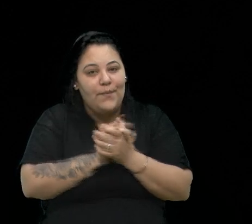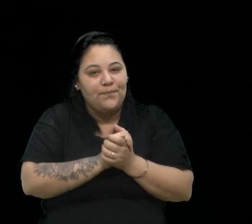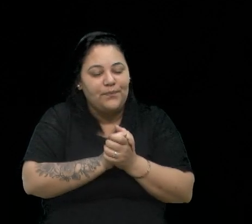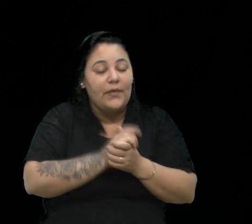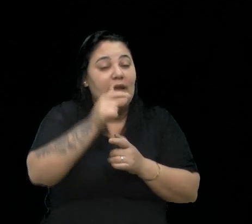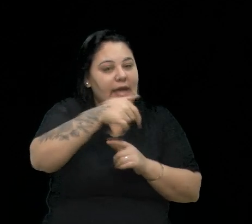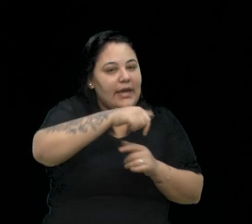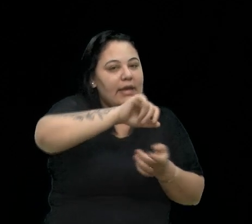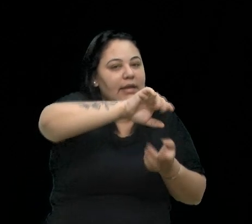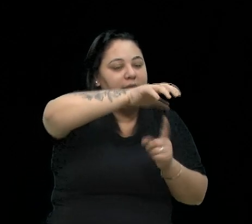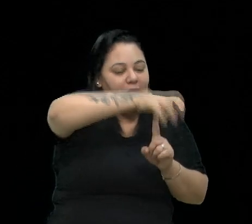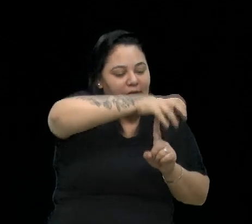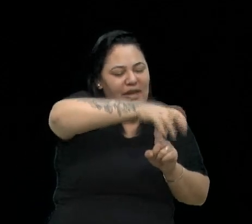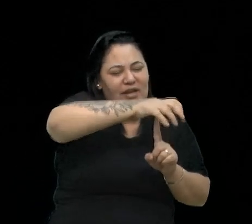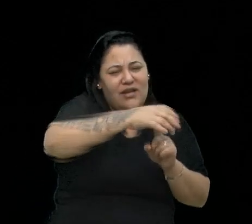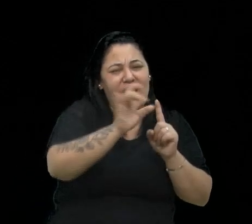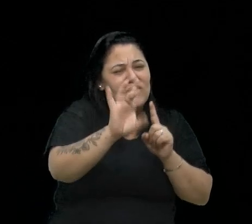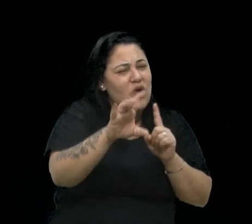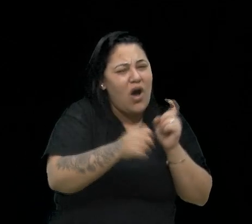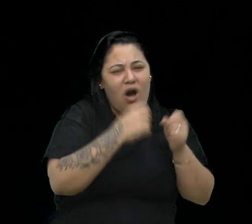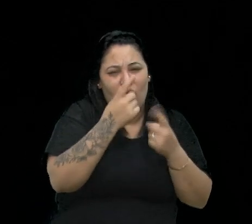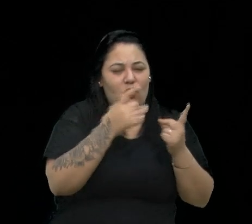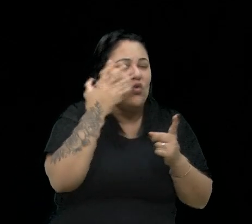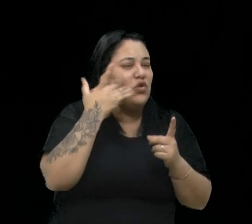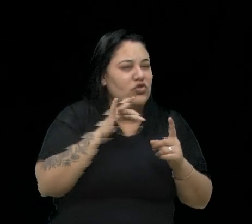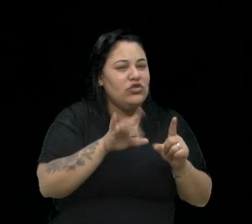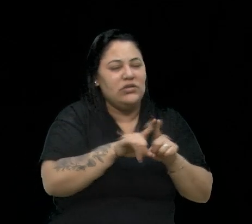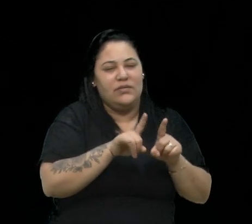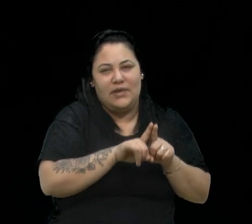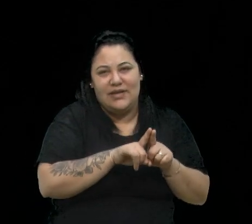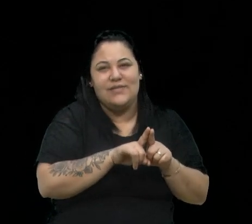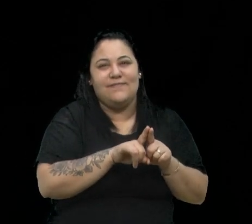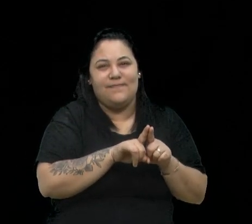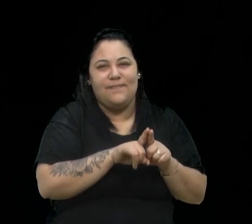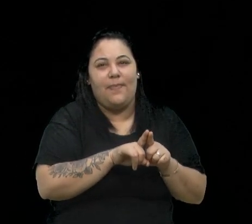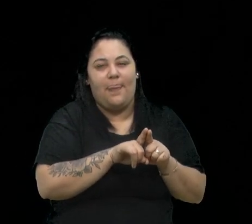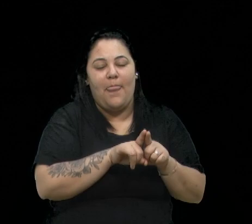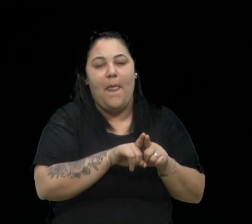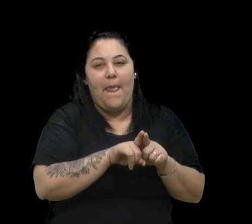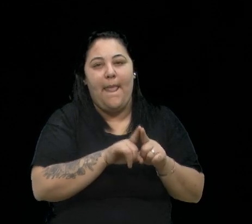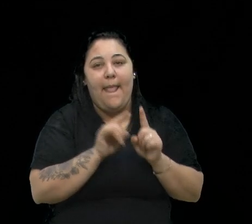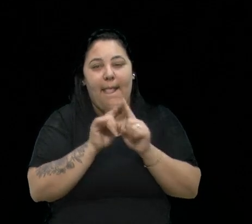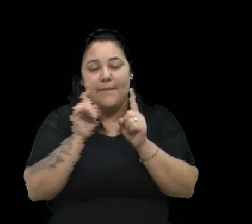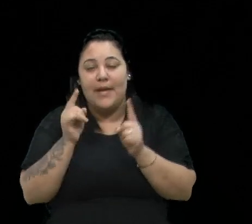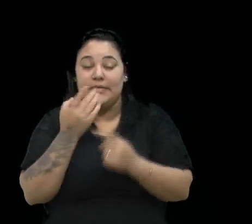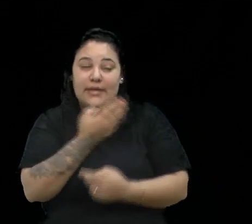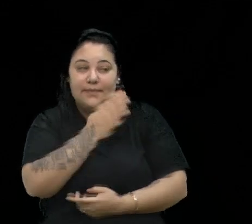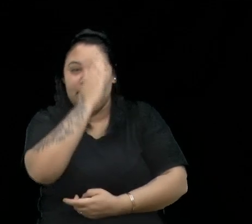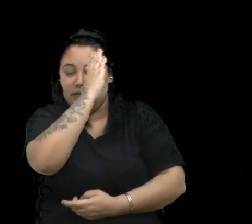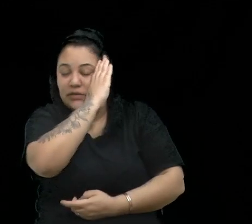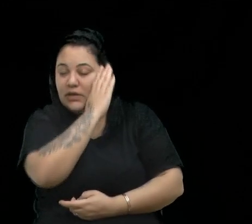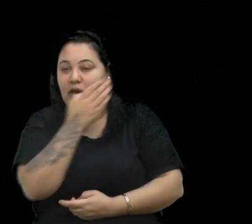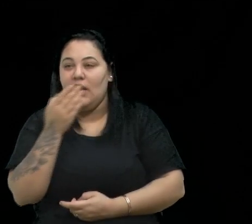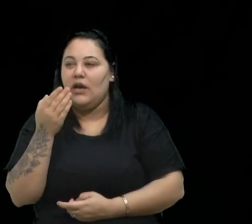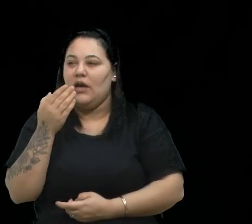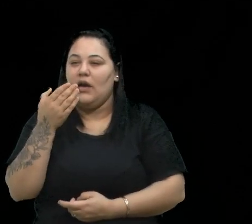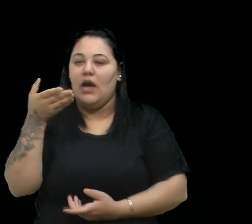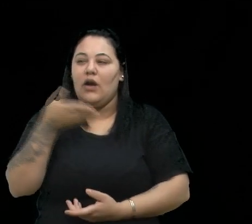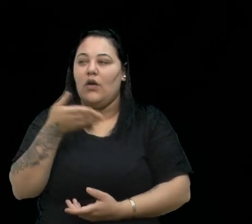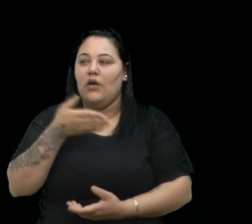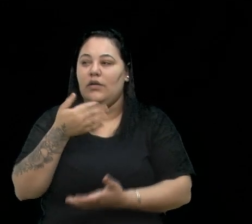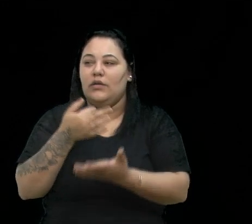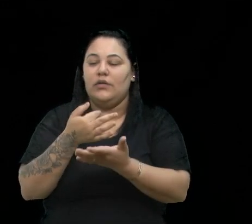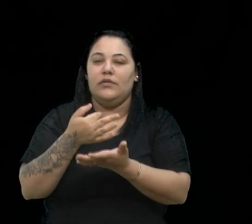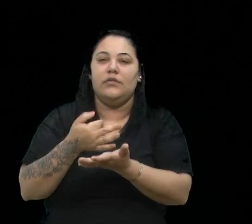dias, e que para os colegas aqui também a situação dos verdes, mas colega Bressan, que agora não está aqui, que é uma das